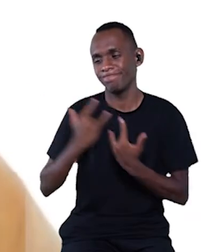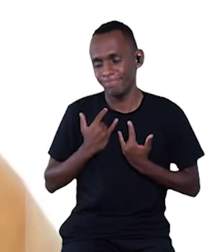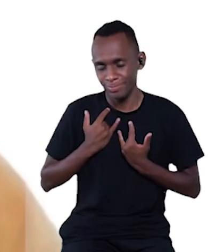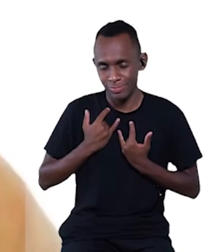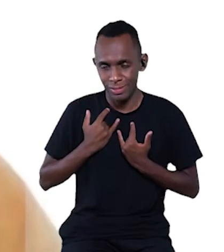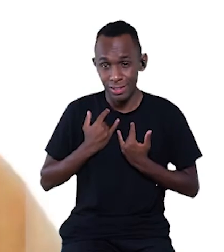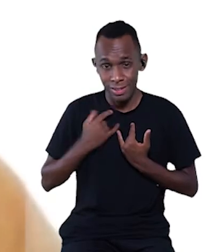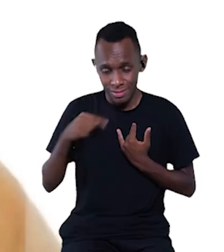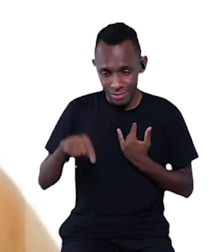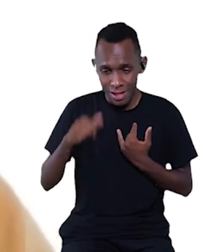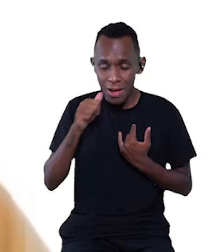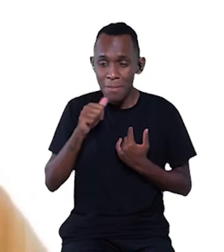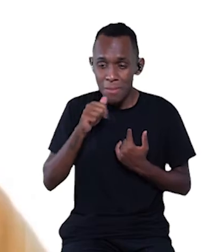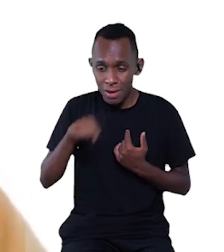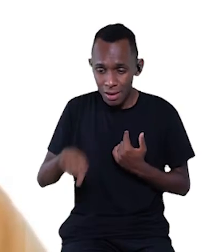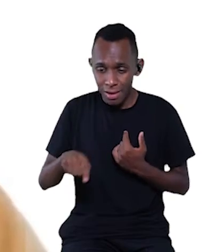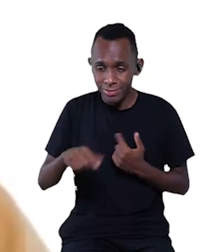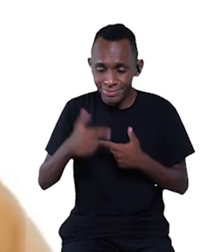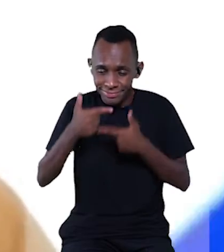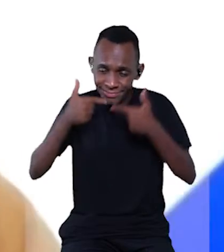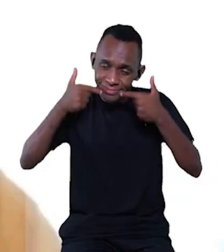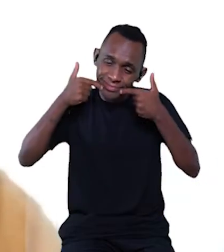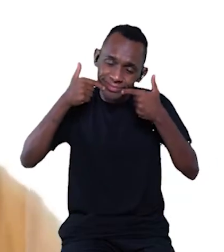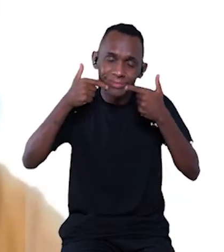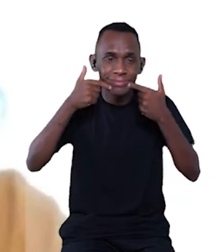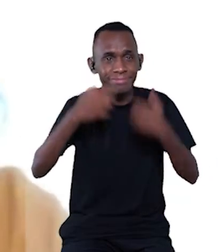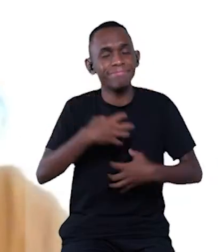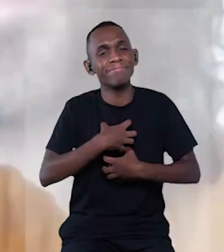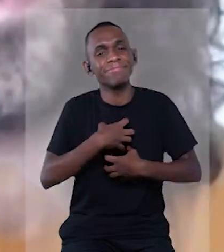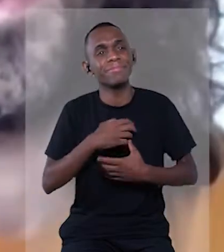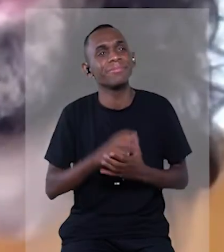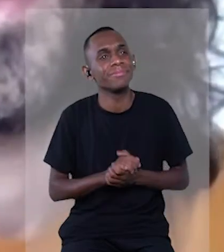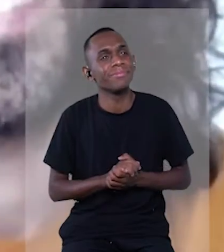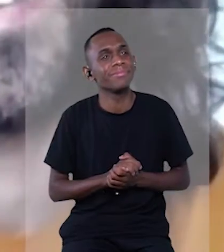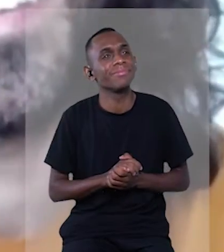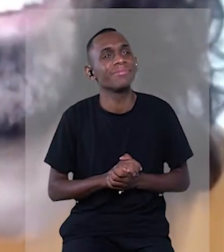filha. A filha sorriu. Ai, gente, olha.